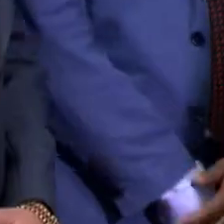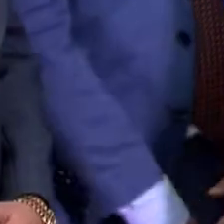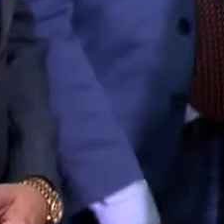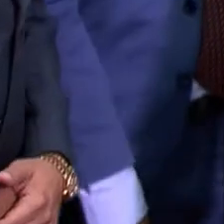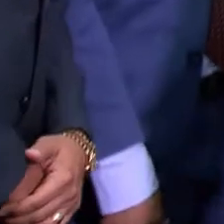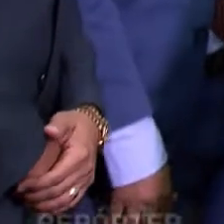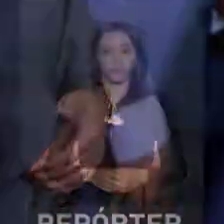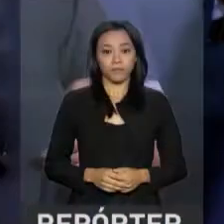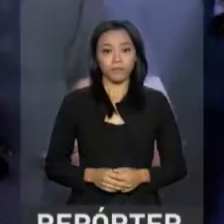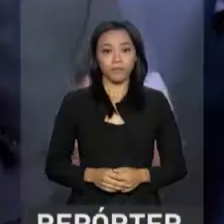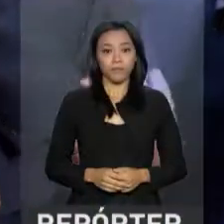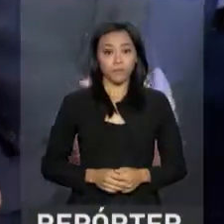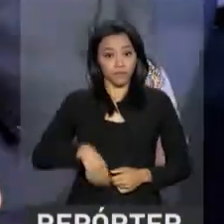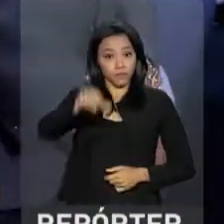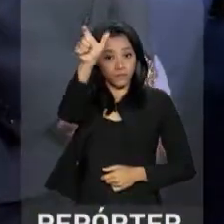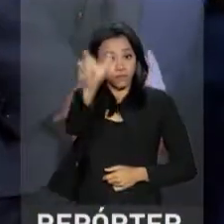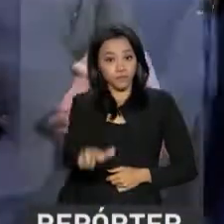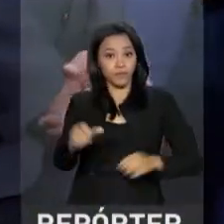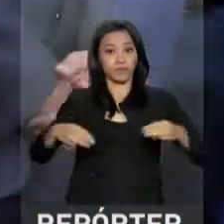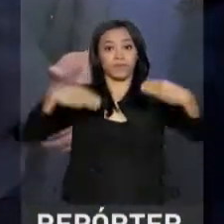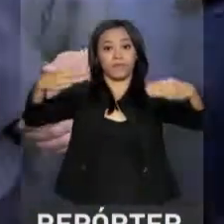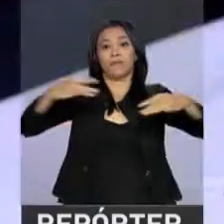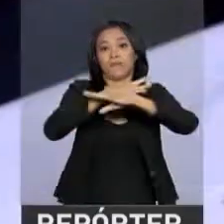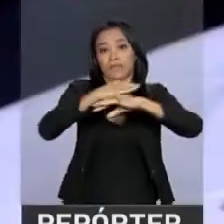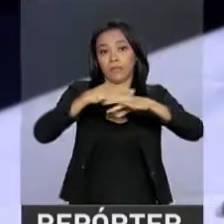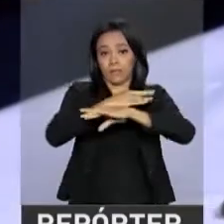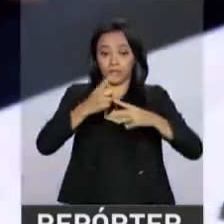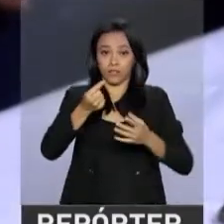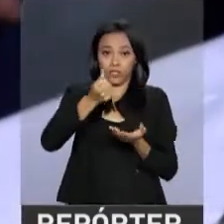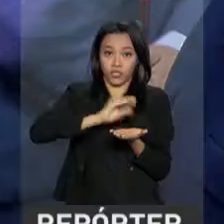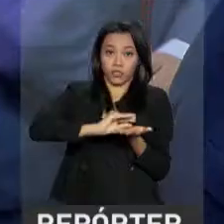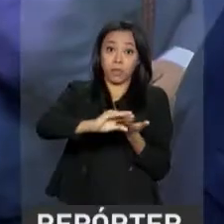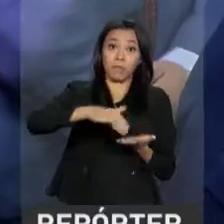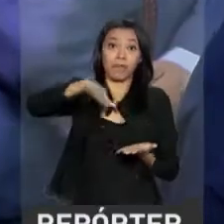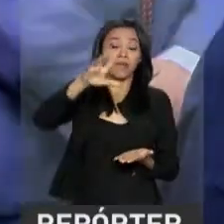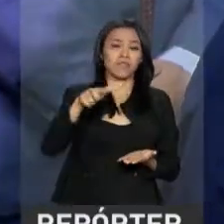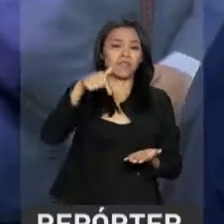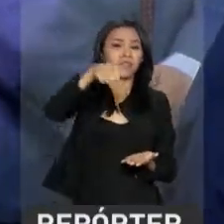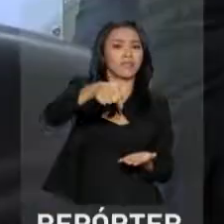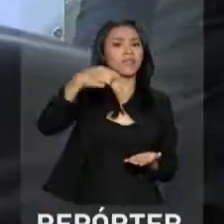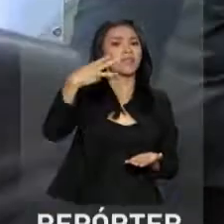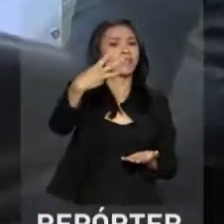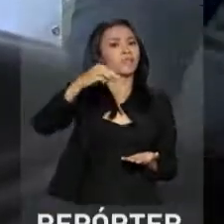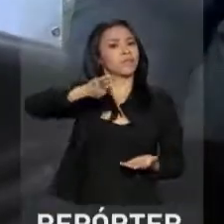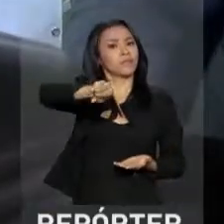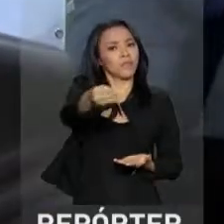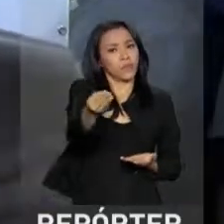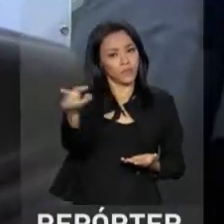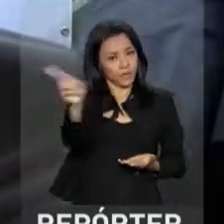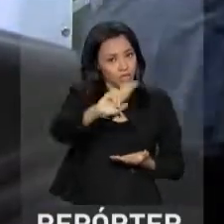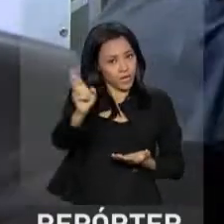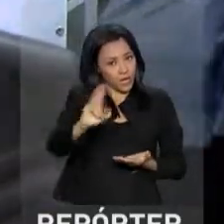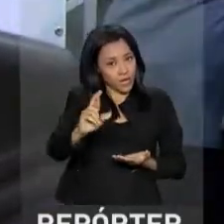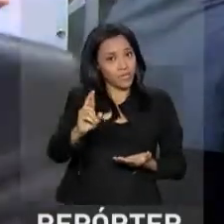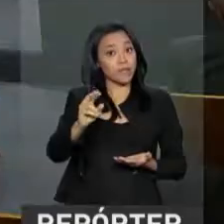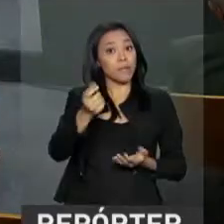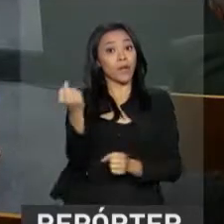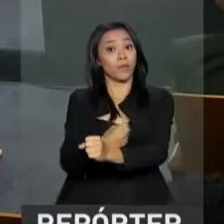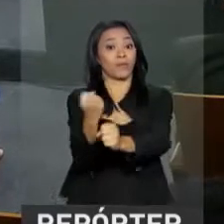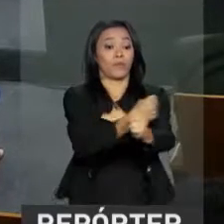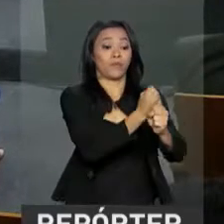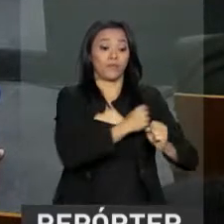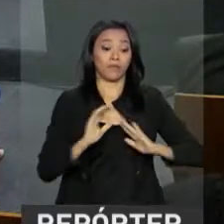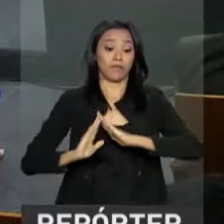o ministério das cidades liberou mais de 73 milhões de reais do fundo de arrendamento residencial que